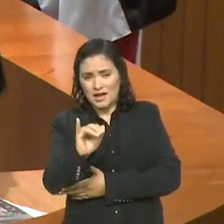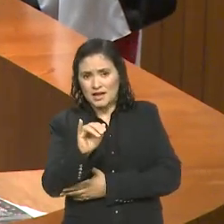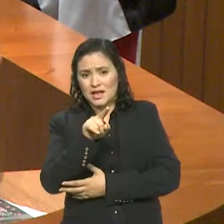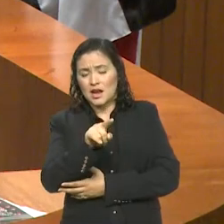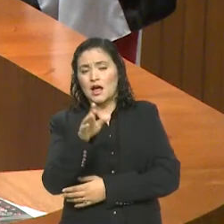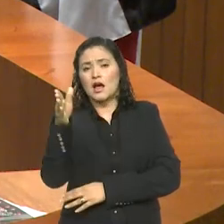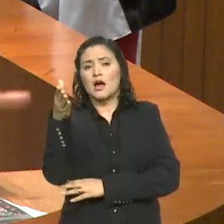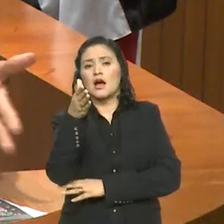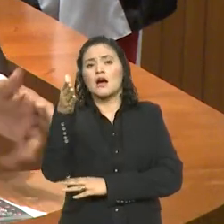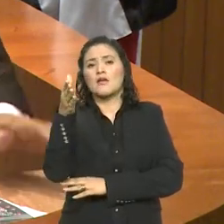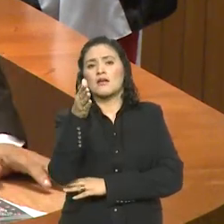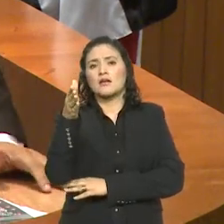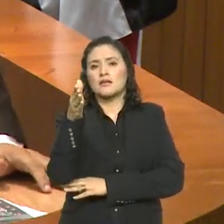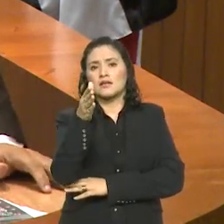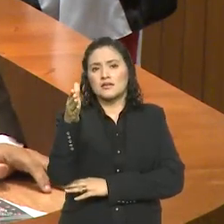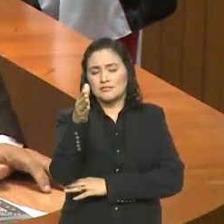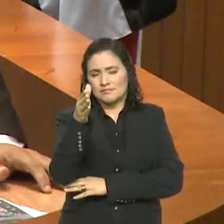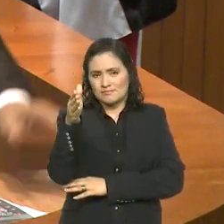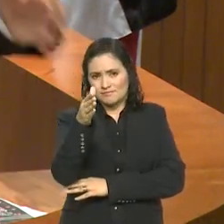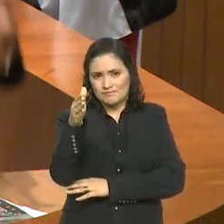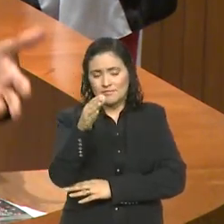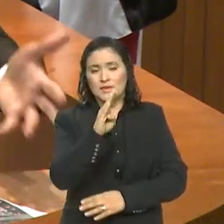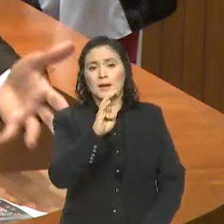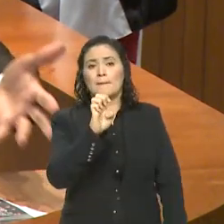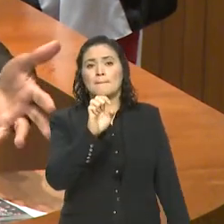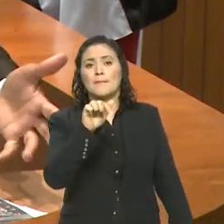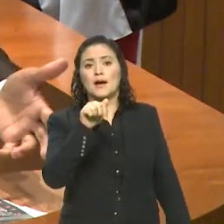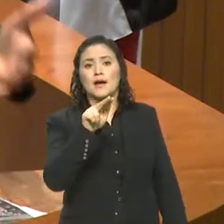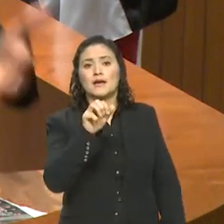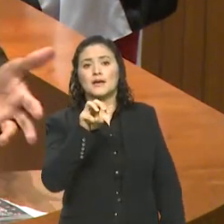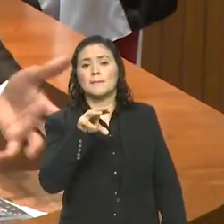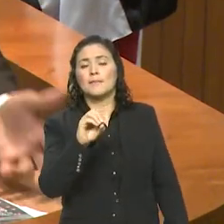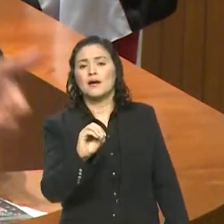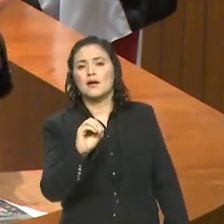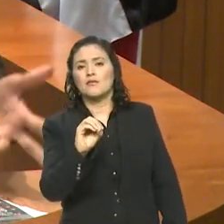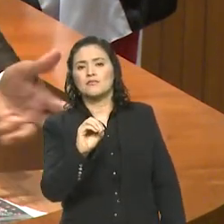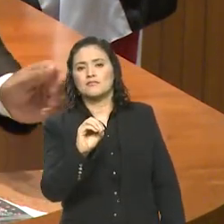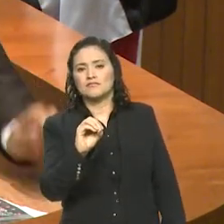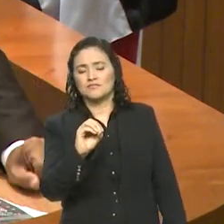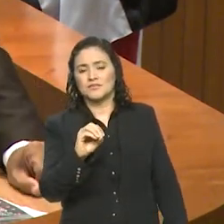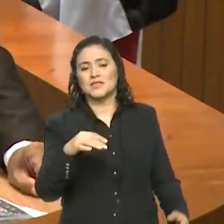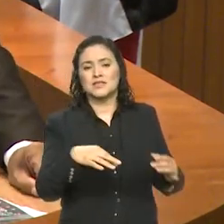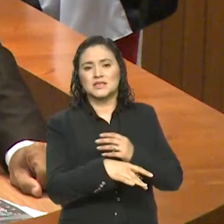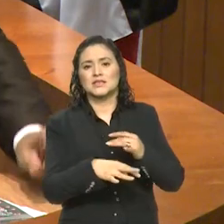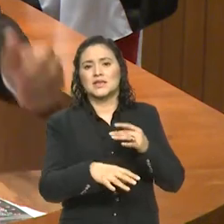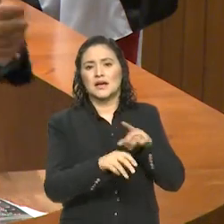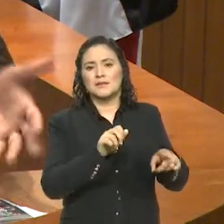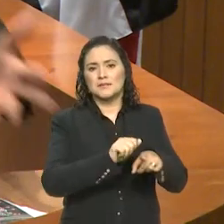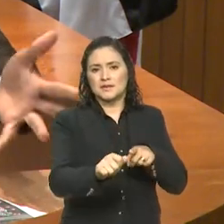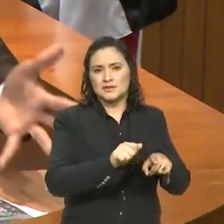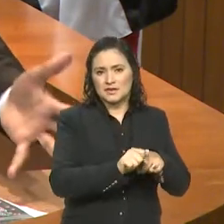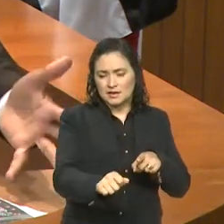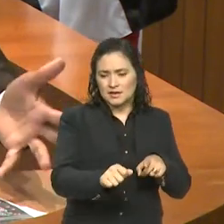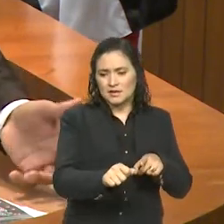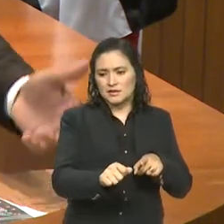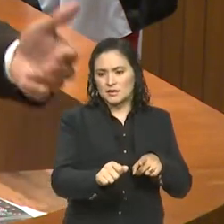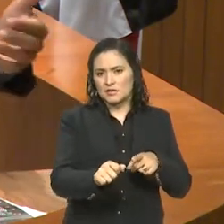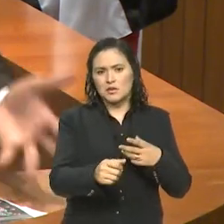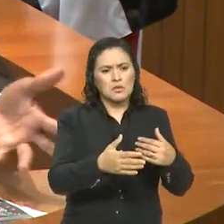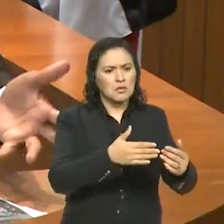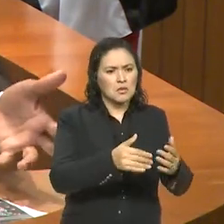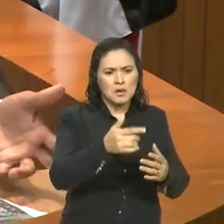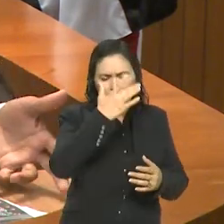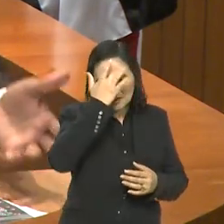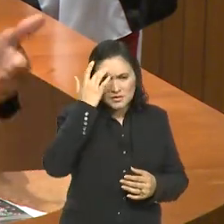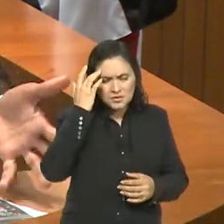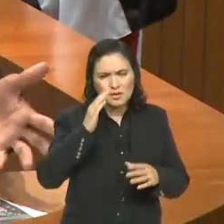morador na cidade de Beckmão. Qualquer morador na cidade de Pinheiro. Qualquer morador